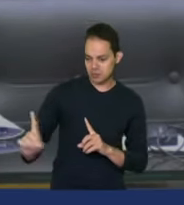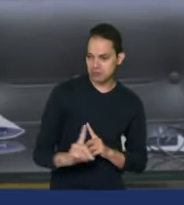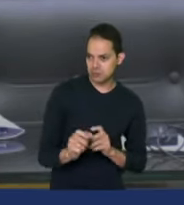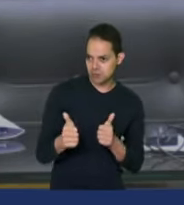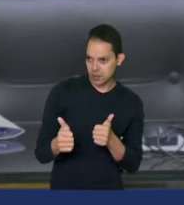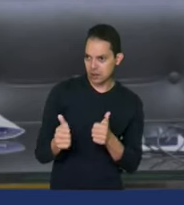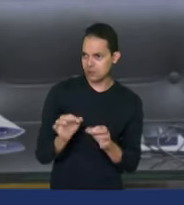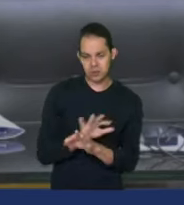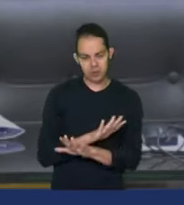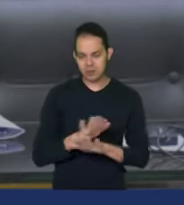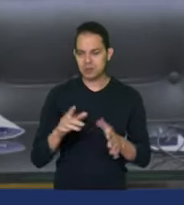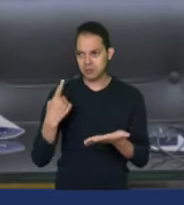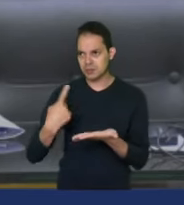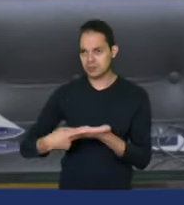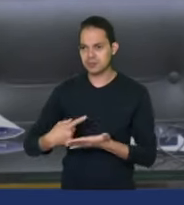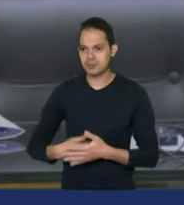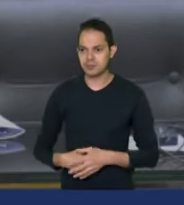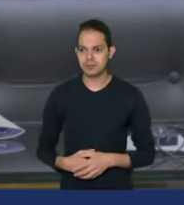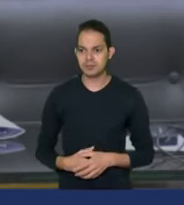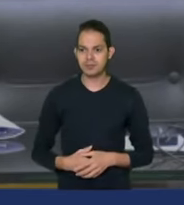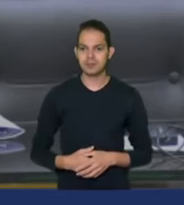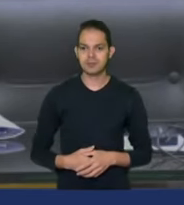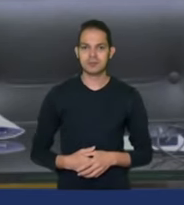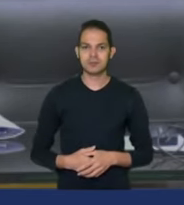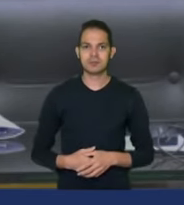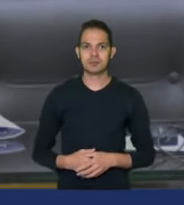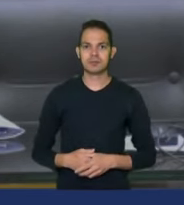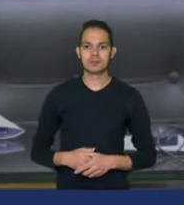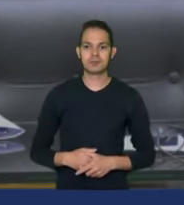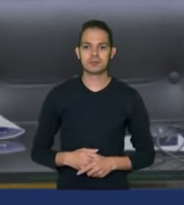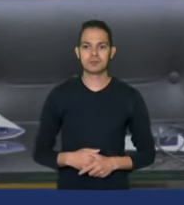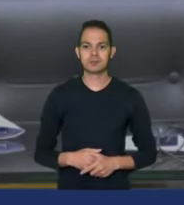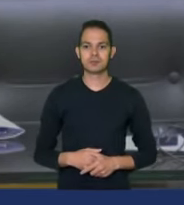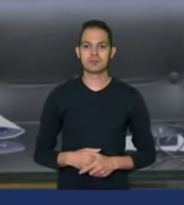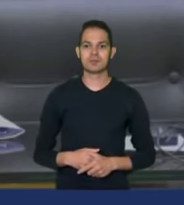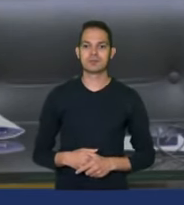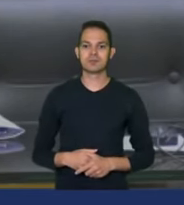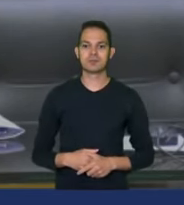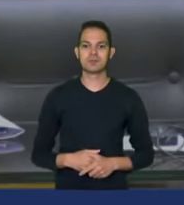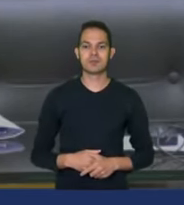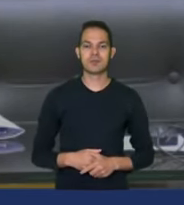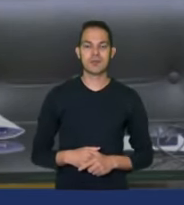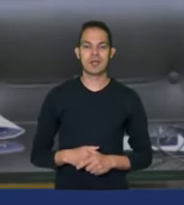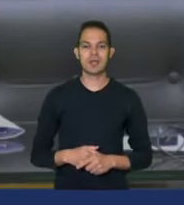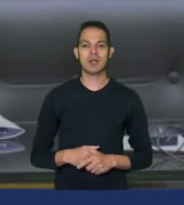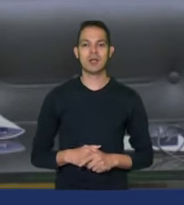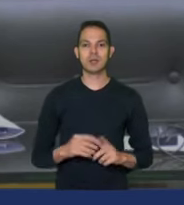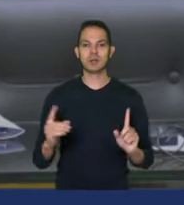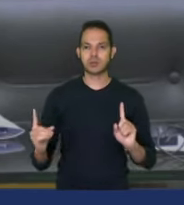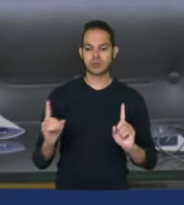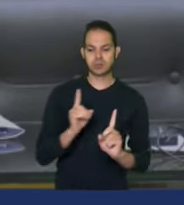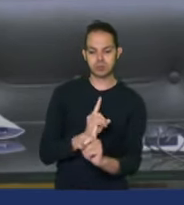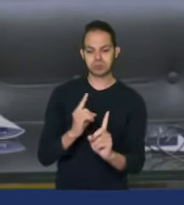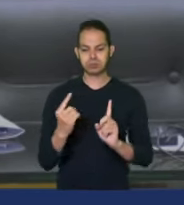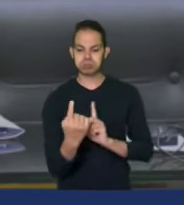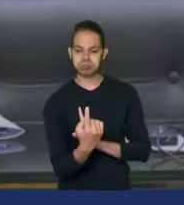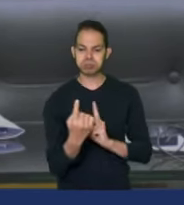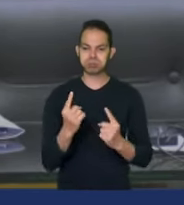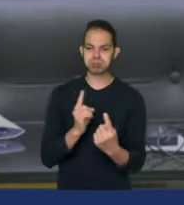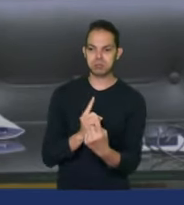Pronto, fechado. Beleza. A gente vai fazer. Porque eu estou intercalando um pouco, Pompeu. Ouvindo